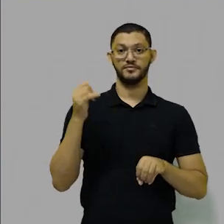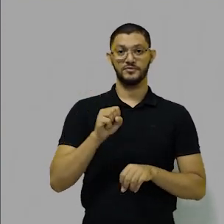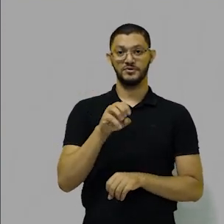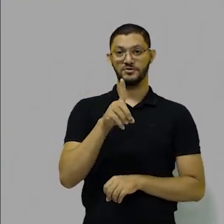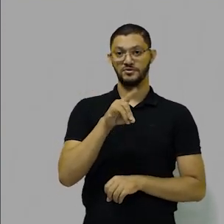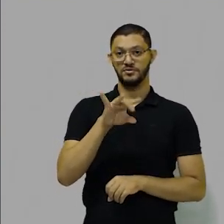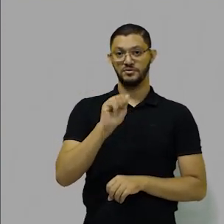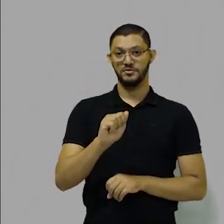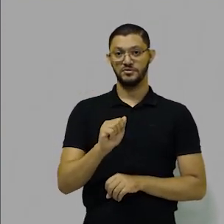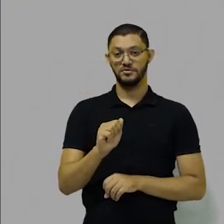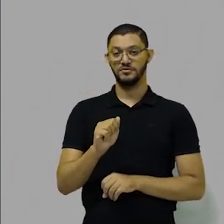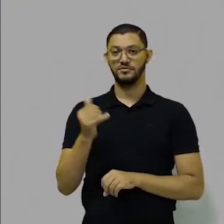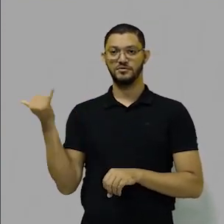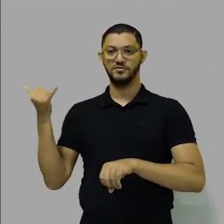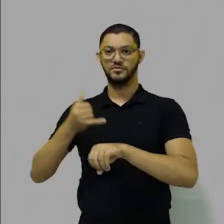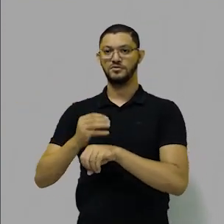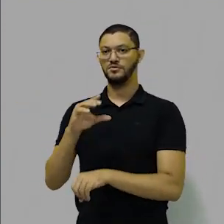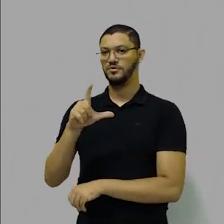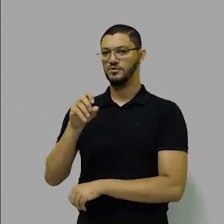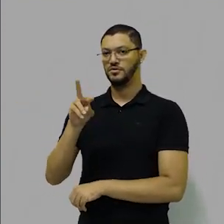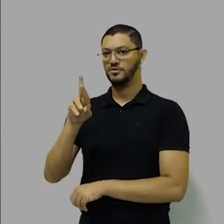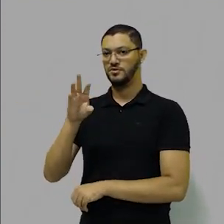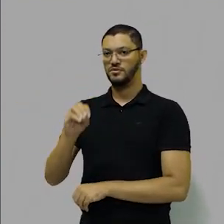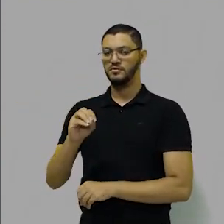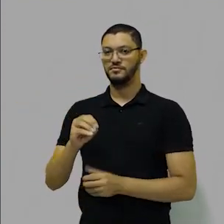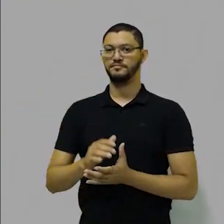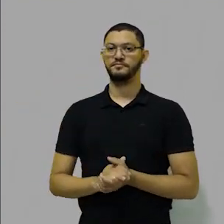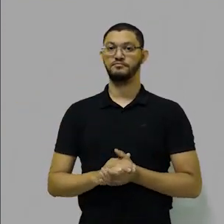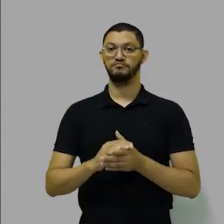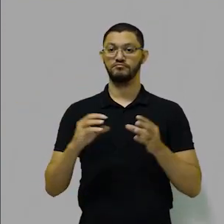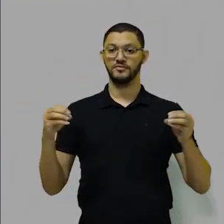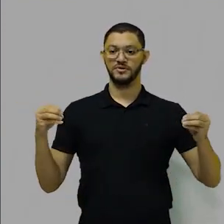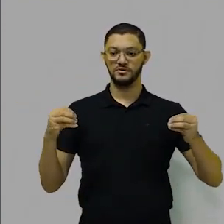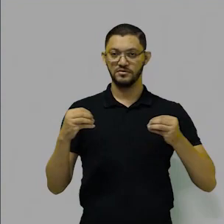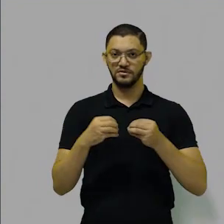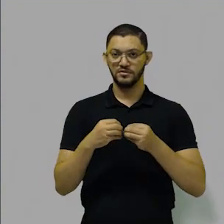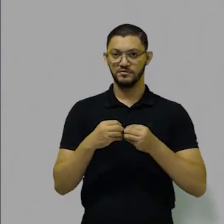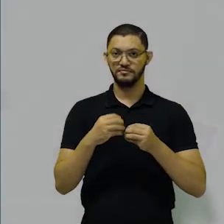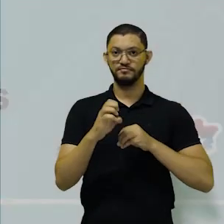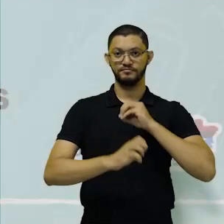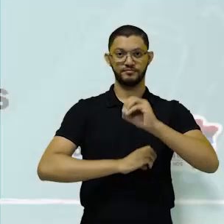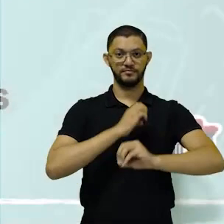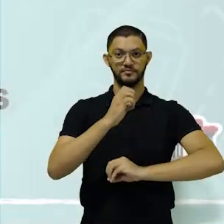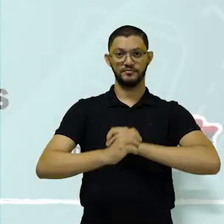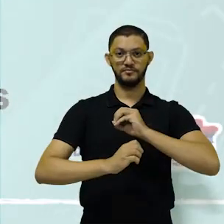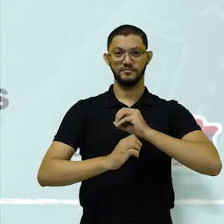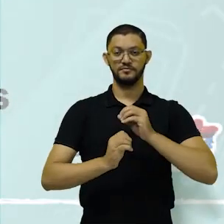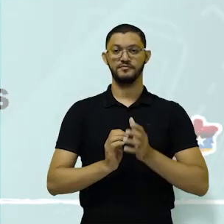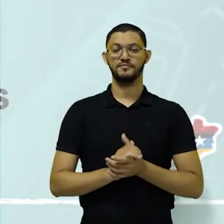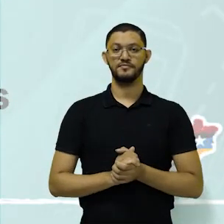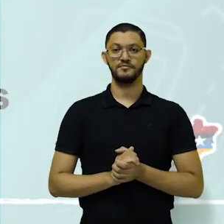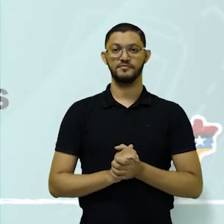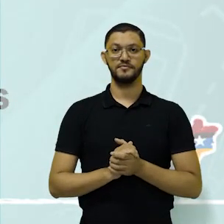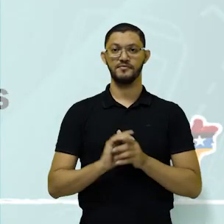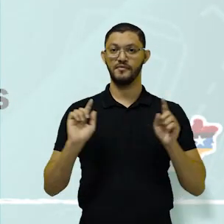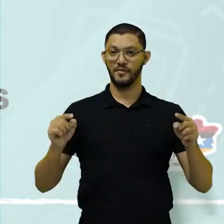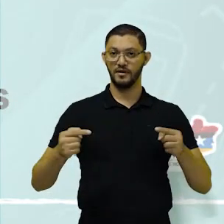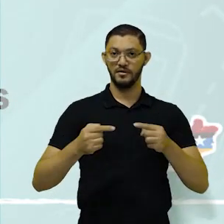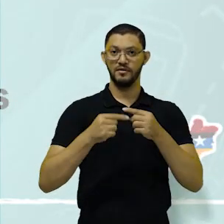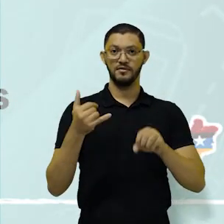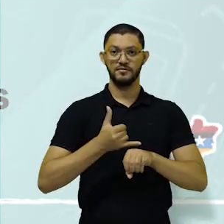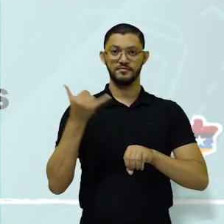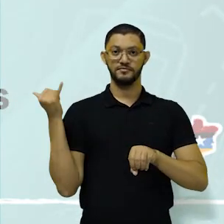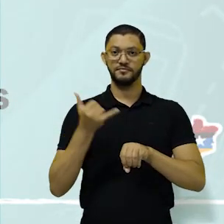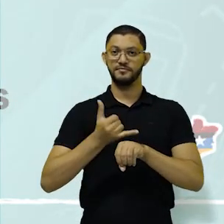sódio e o ânion cloro. E aí, pela atração eletrostática, eles vão estabelecer a